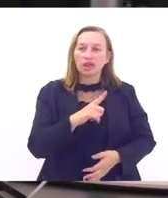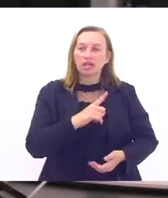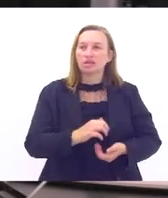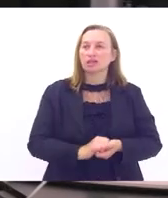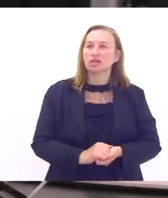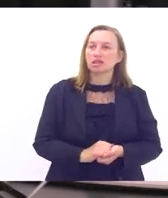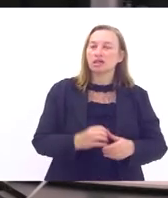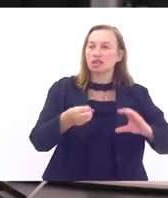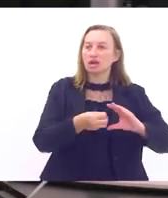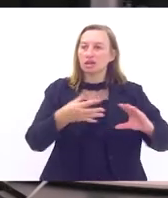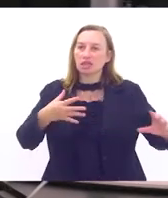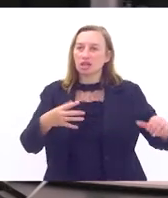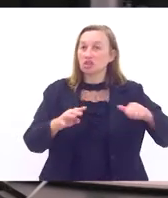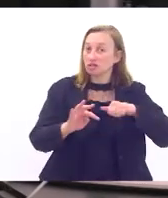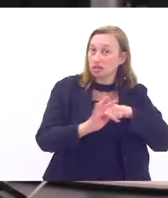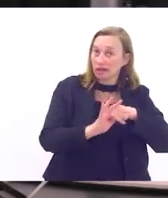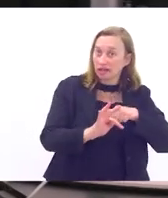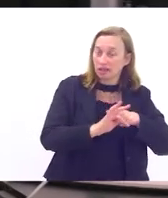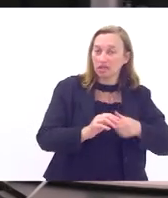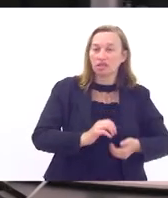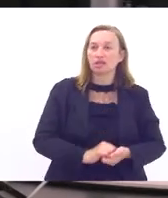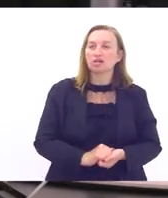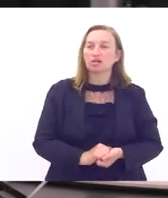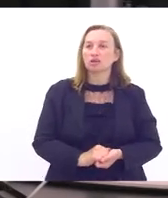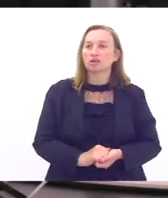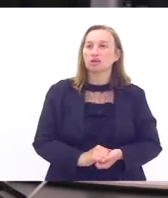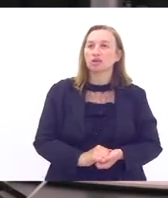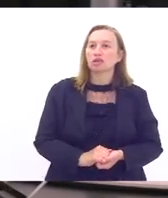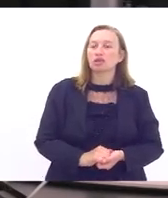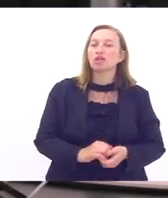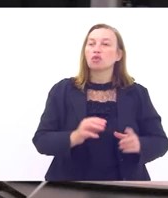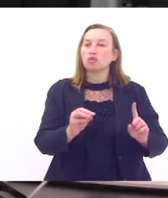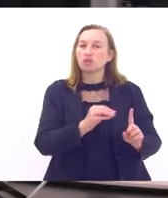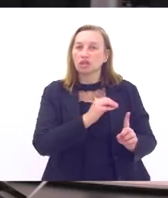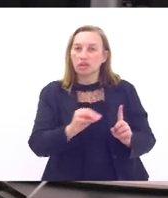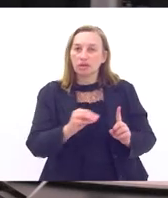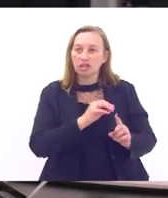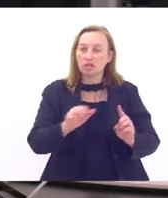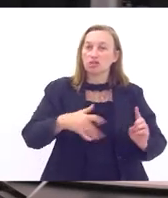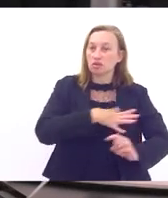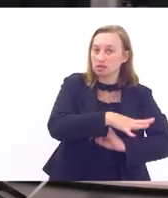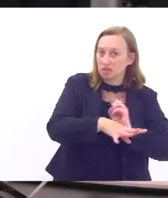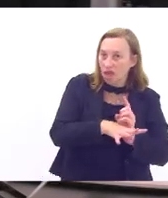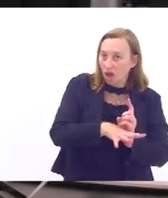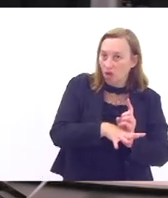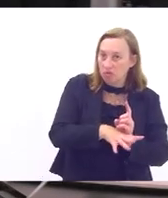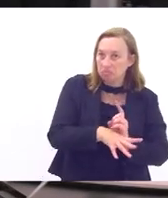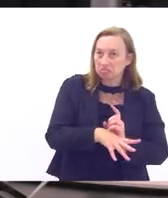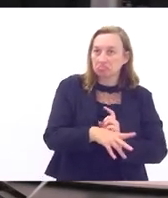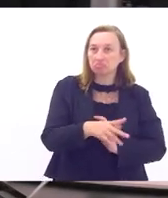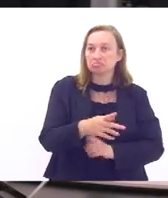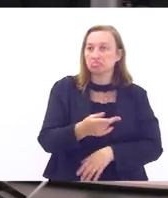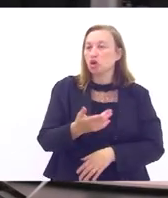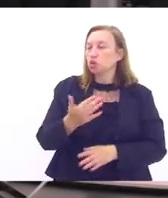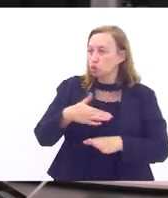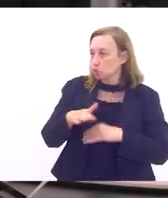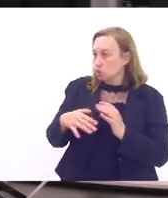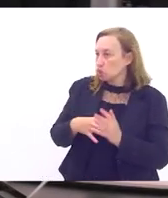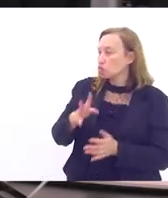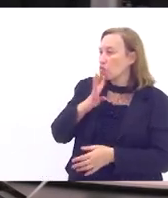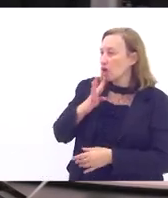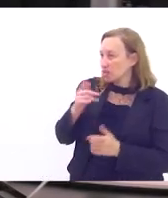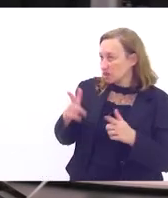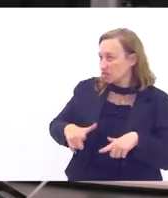singularidades técnicas, a questão da vulnerabilidade social, que eu acho que ninguém desconhece aqui, dos que estão